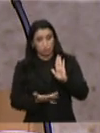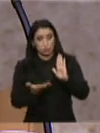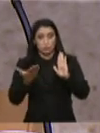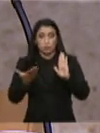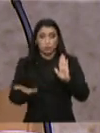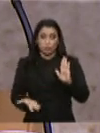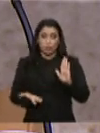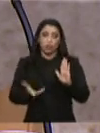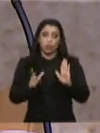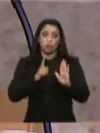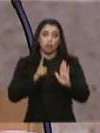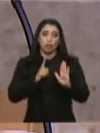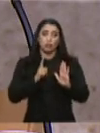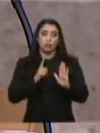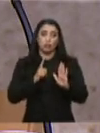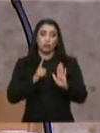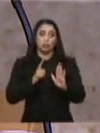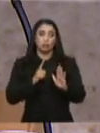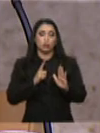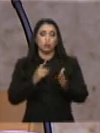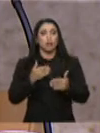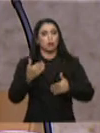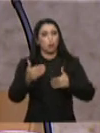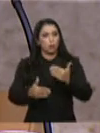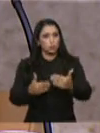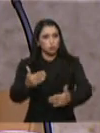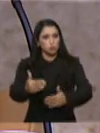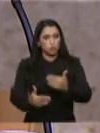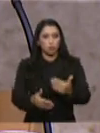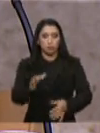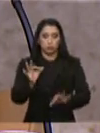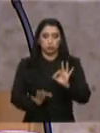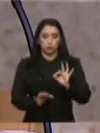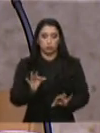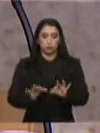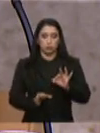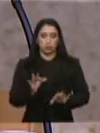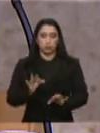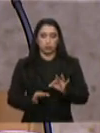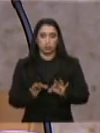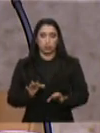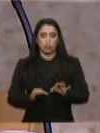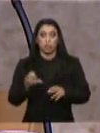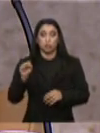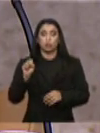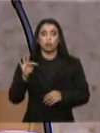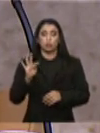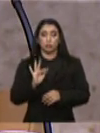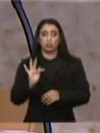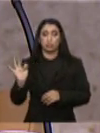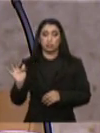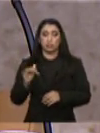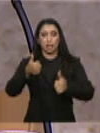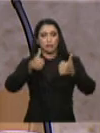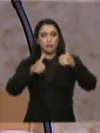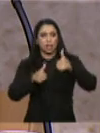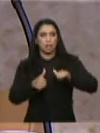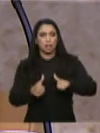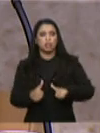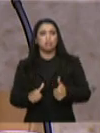no tocante às relações jurídicas de trato continuado, o pronunciamento dessa Suprema Corte em análise